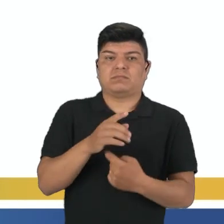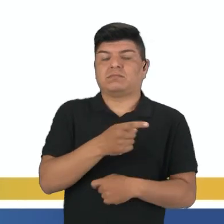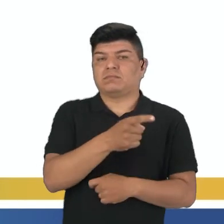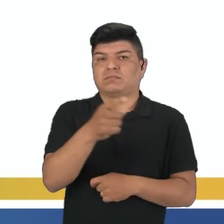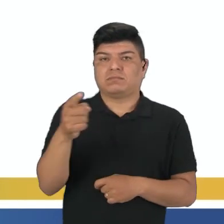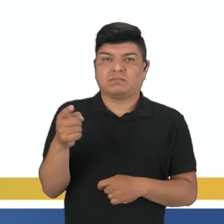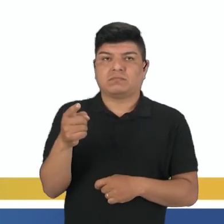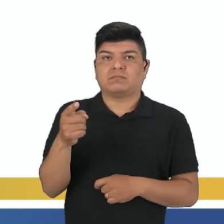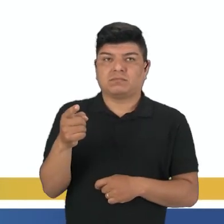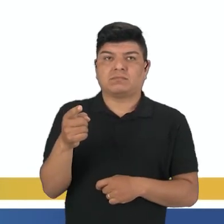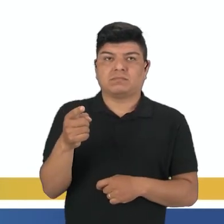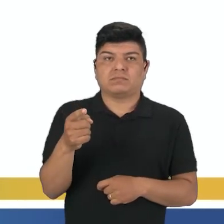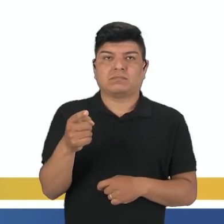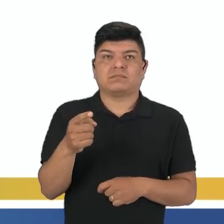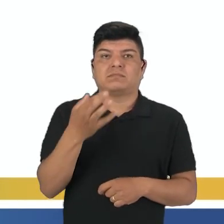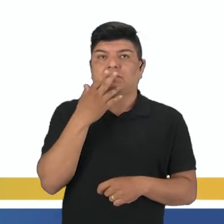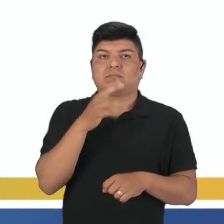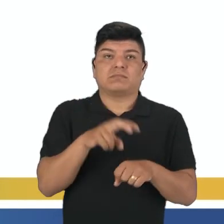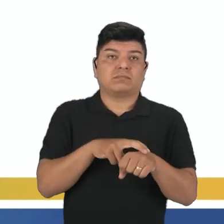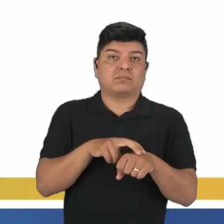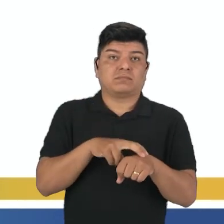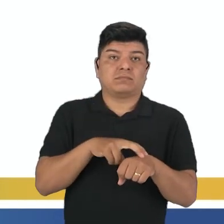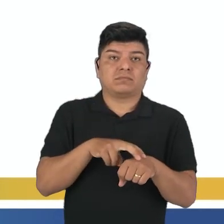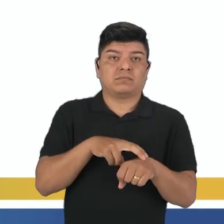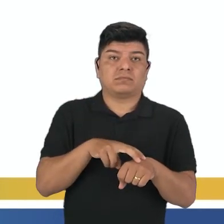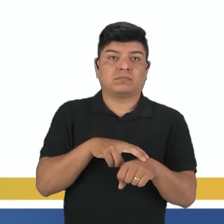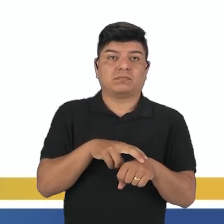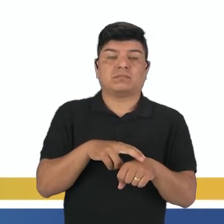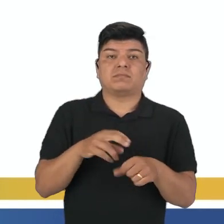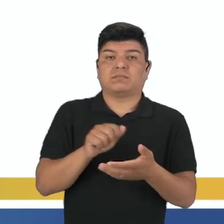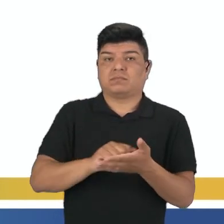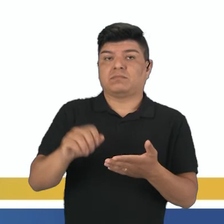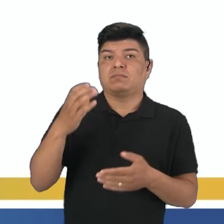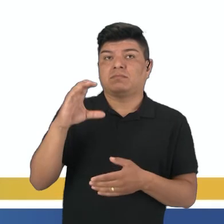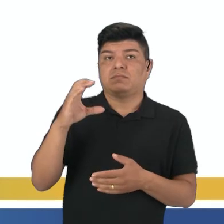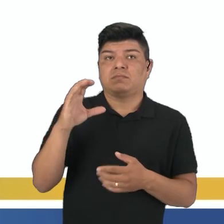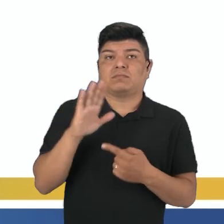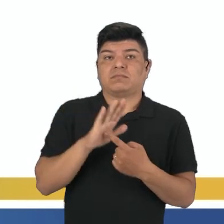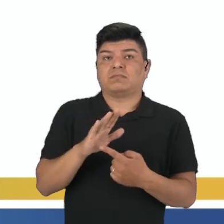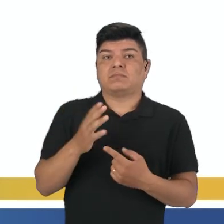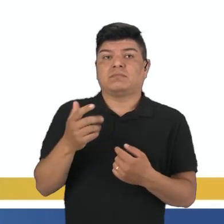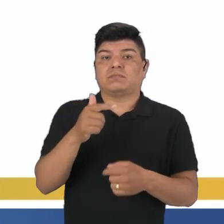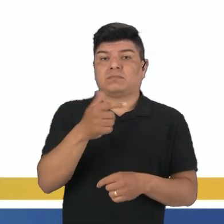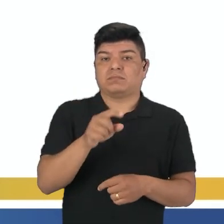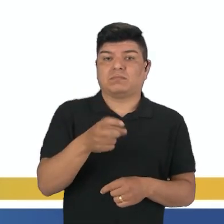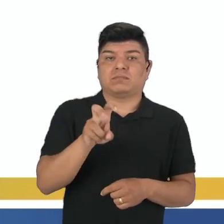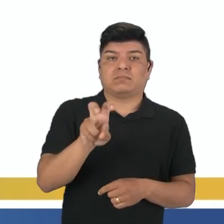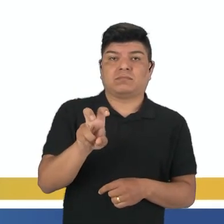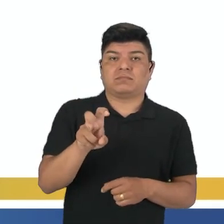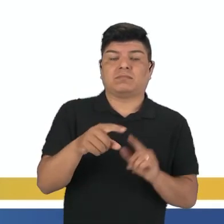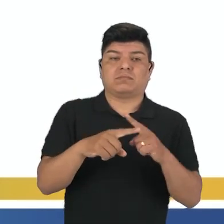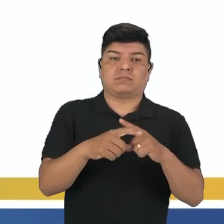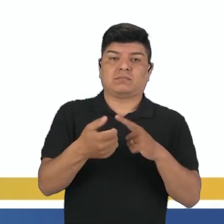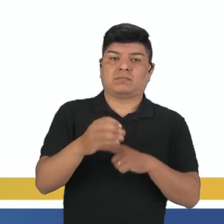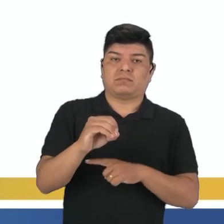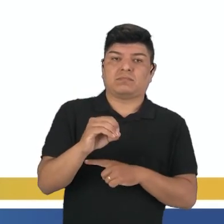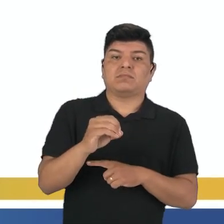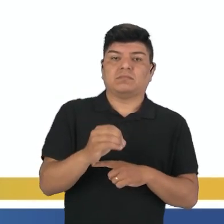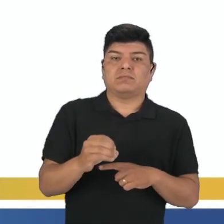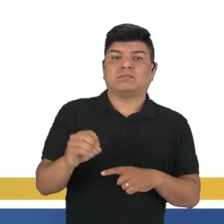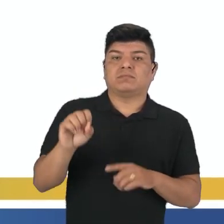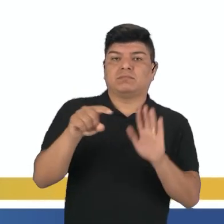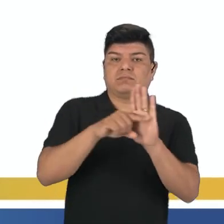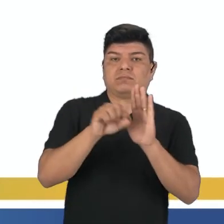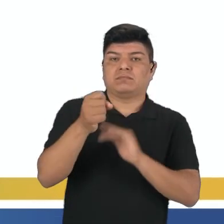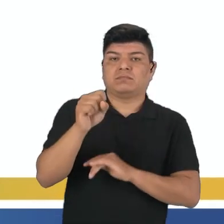para você no retângulo verde, ele em notação científica se representa como 2,5 multiplicado por 10 elevado a